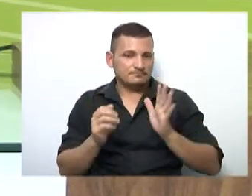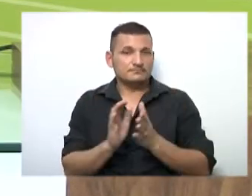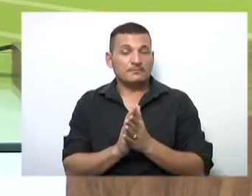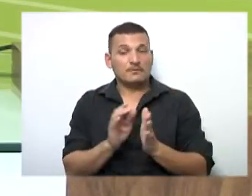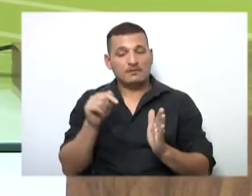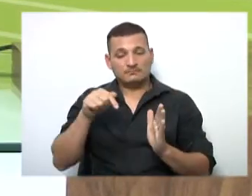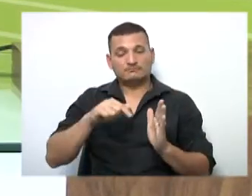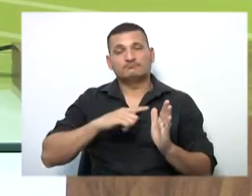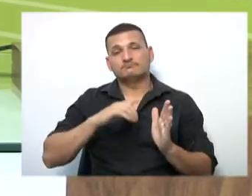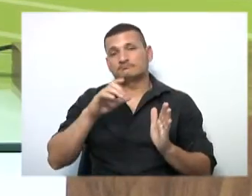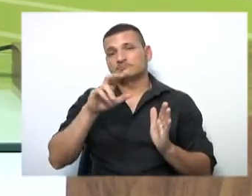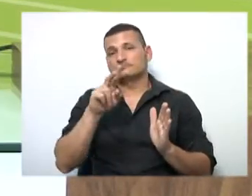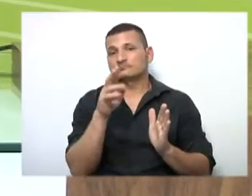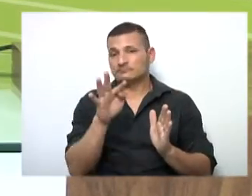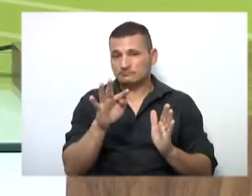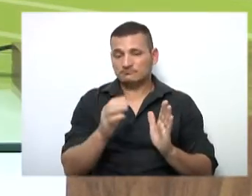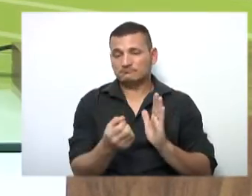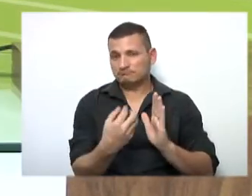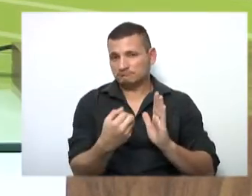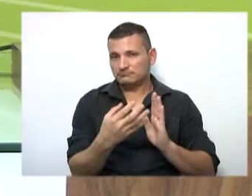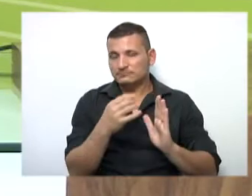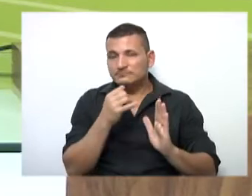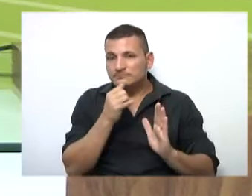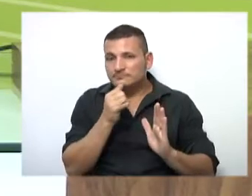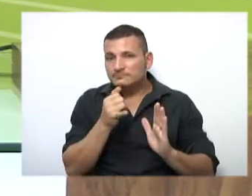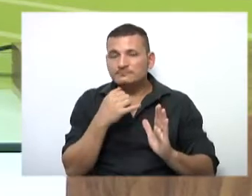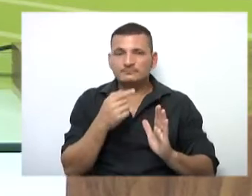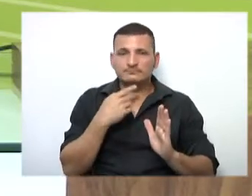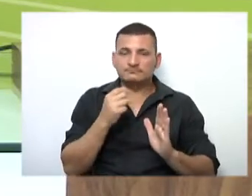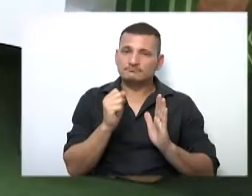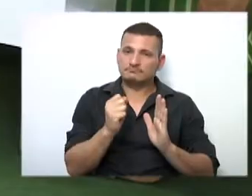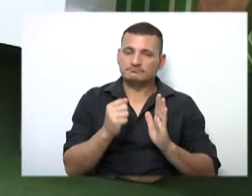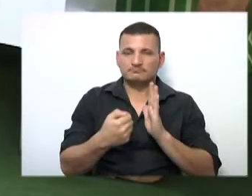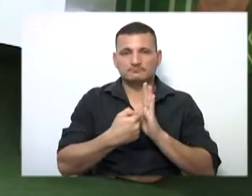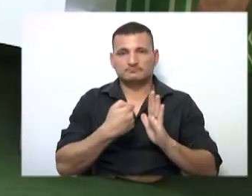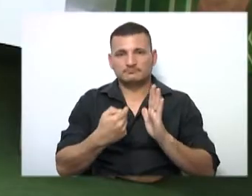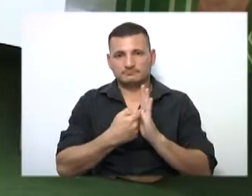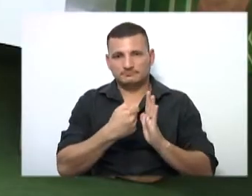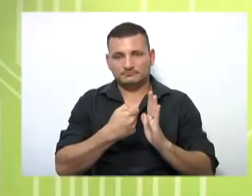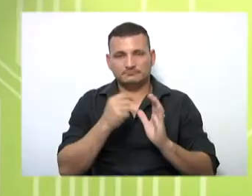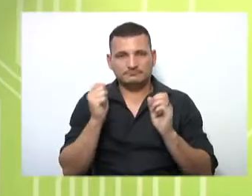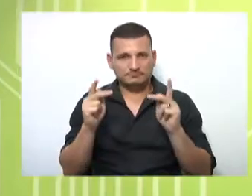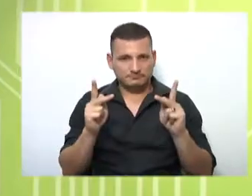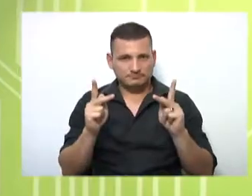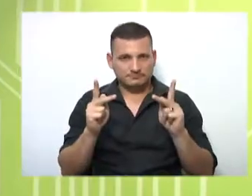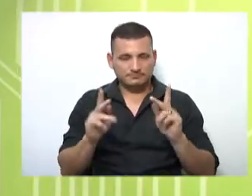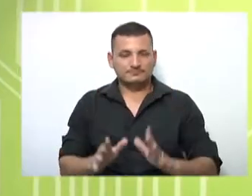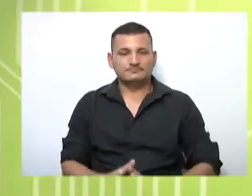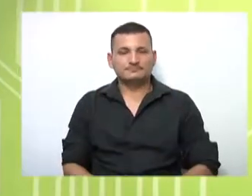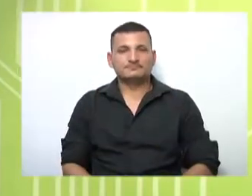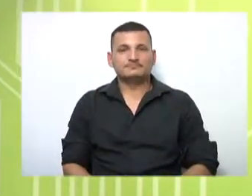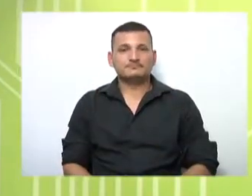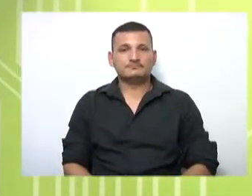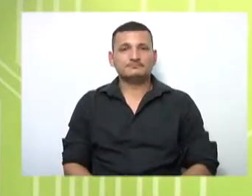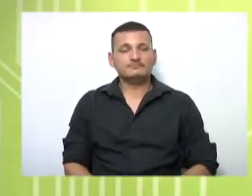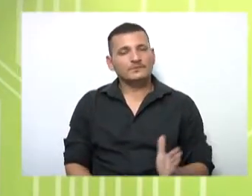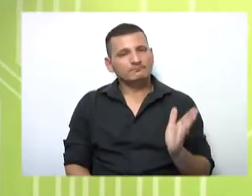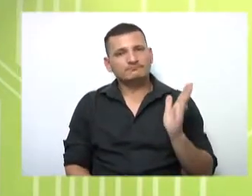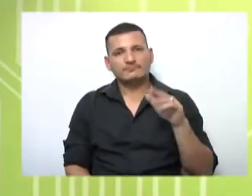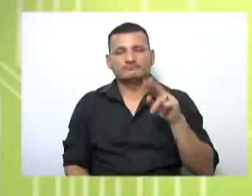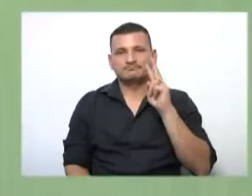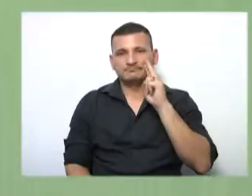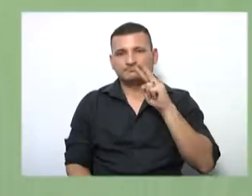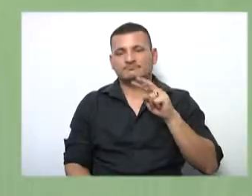no chat e qualquer dúvida vocês podem trazer os seus questionamentos para cá. Muito bem. Vamos aos slides. Como